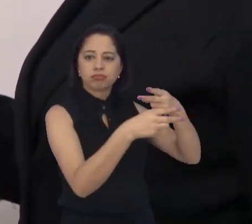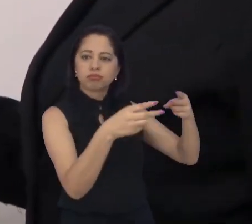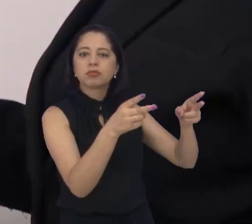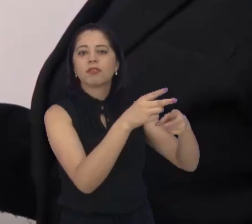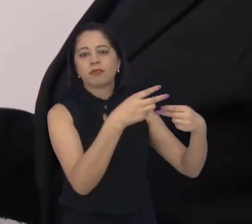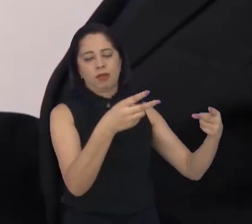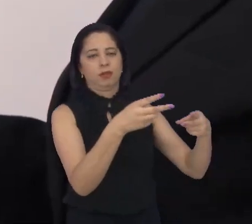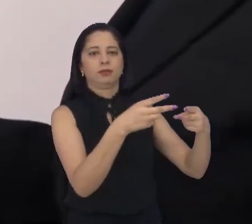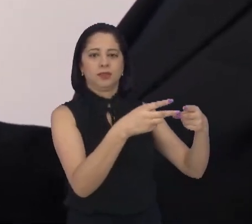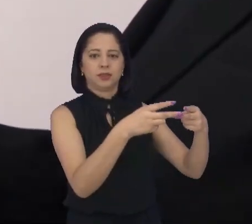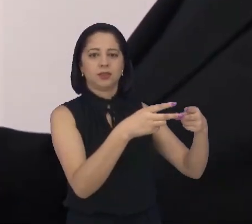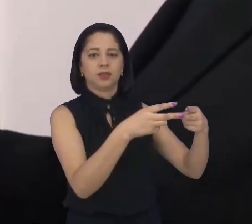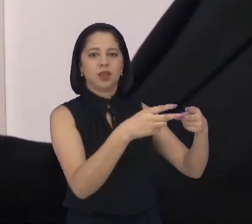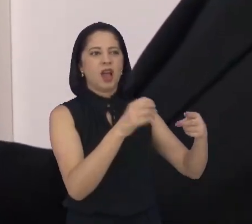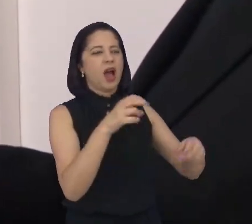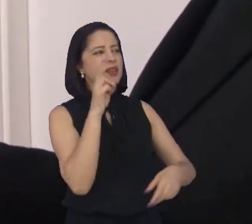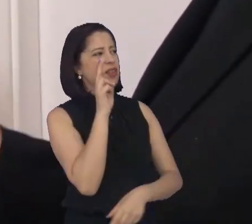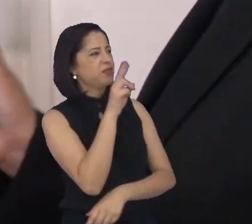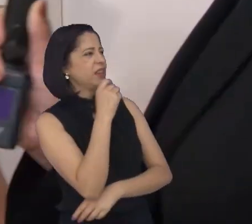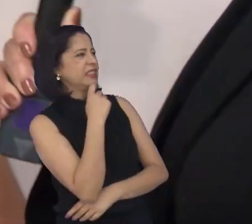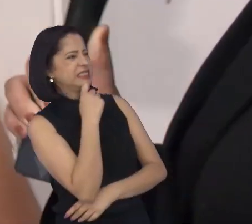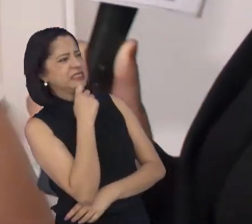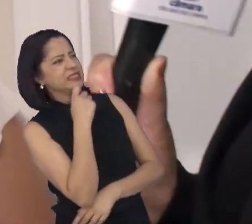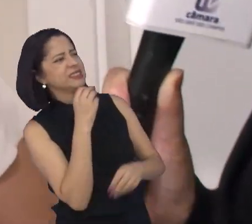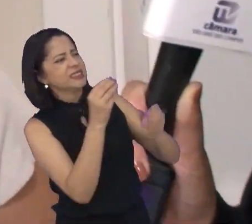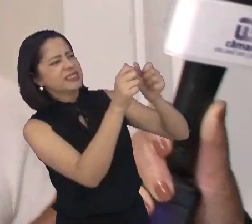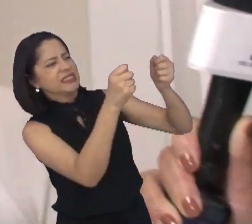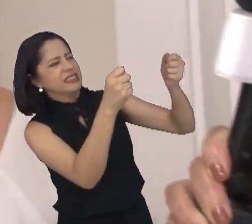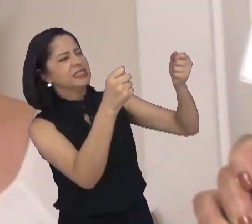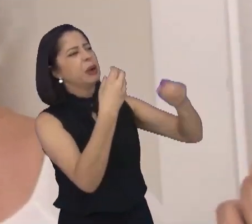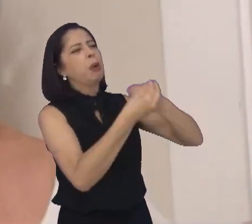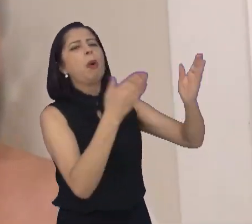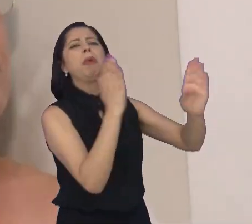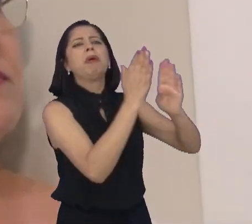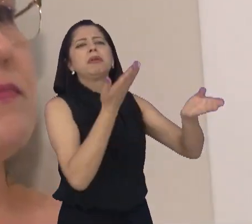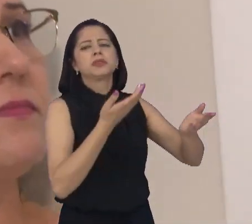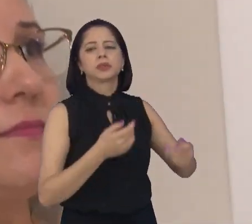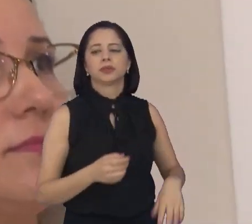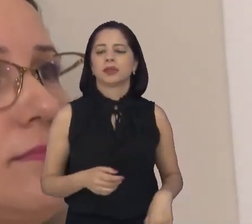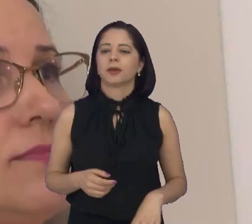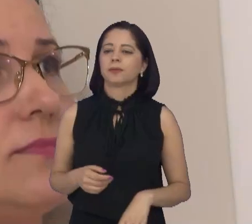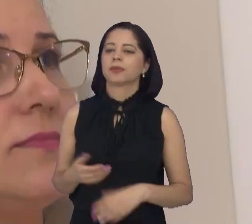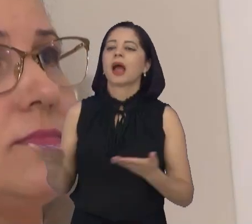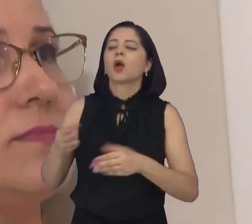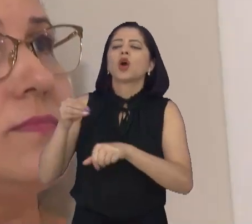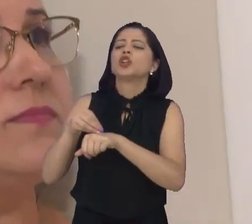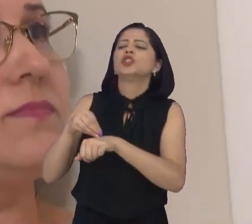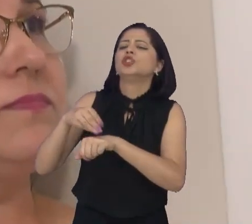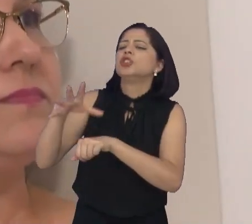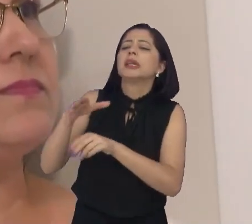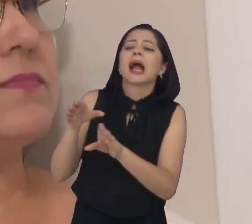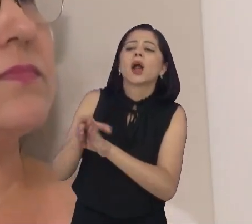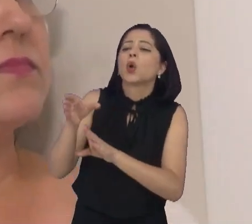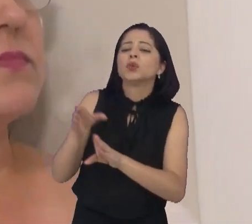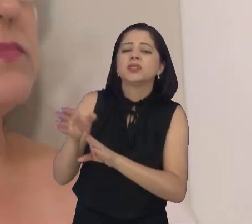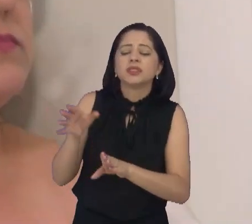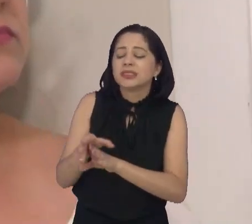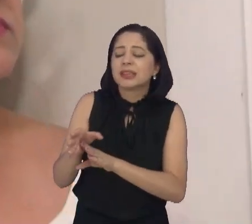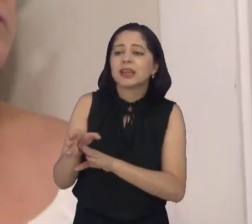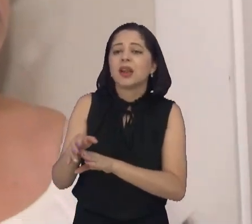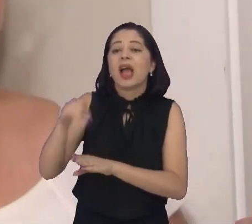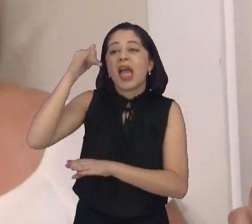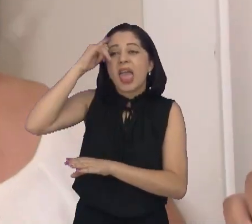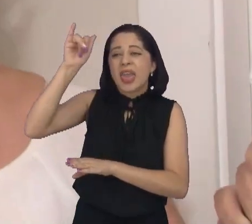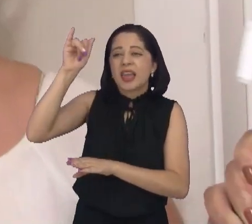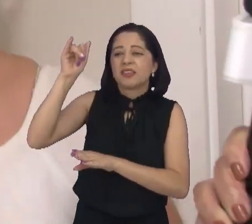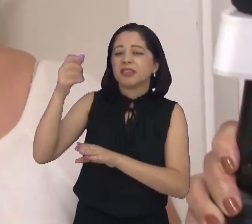você não consegue enxergar o que você precisa. Para a gente encerrar, então, qual é a dica que você dá para que a gente não tenha roupas